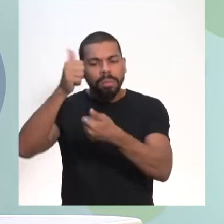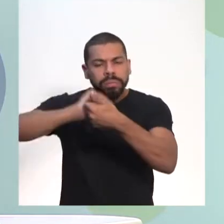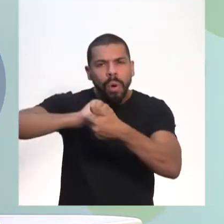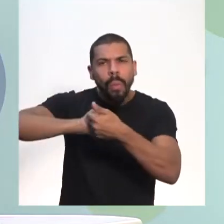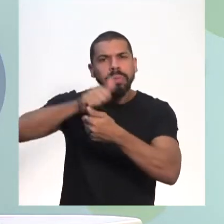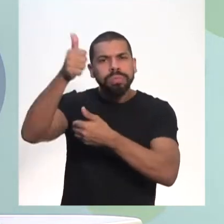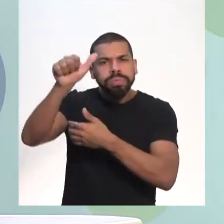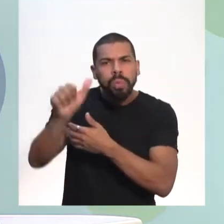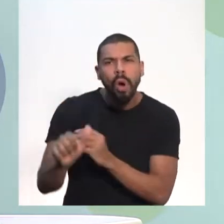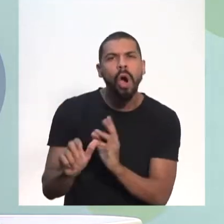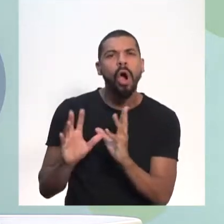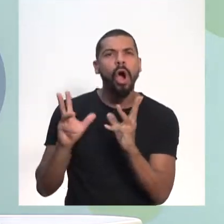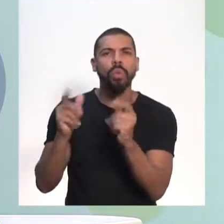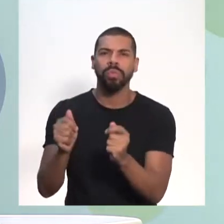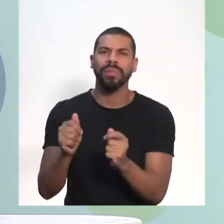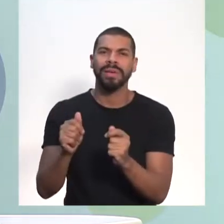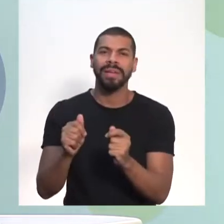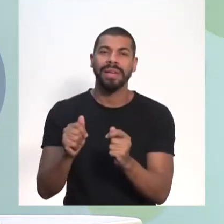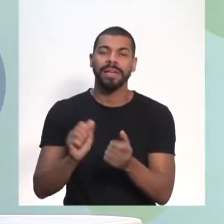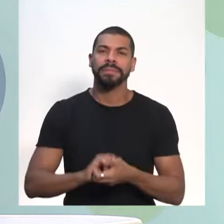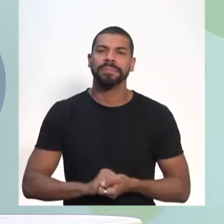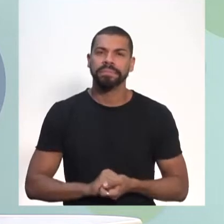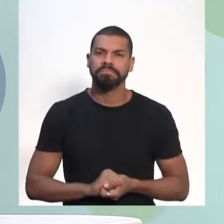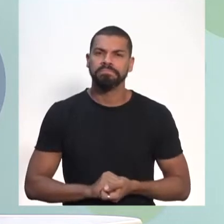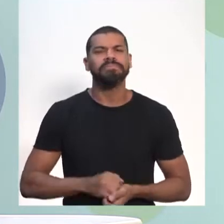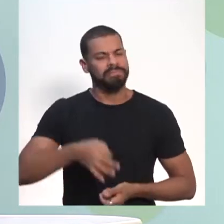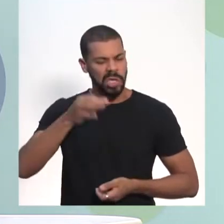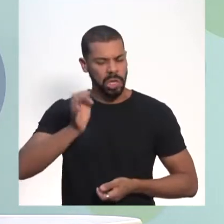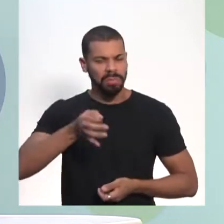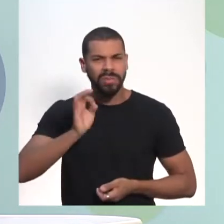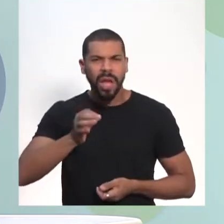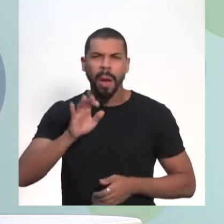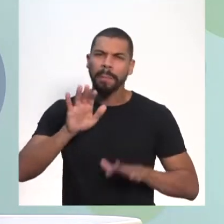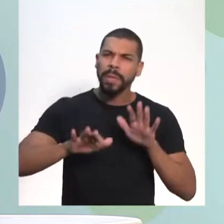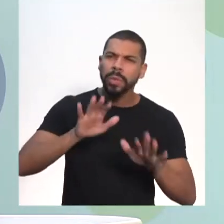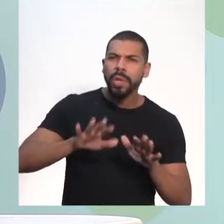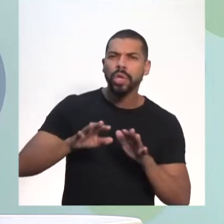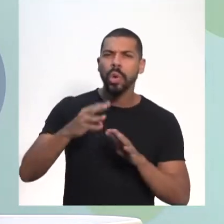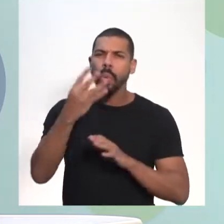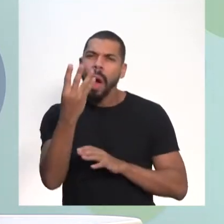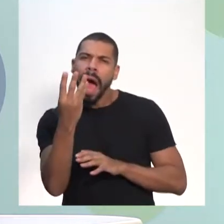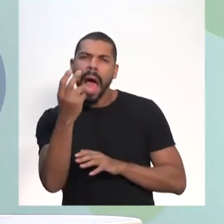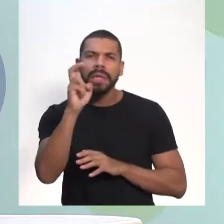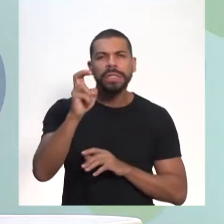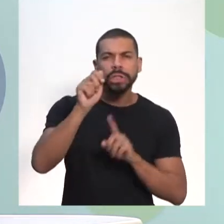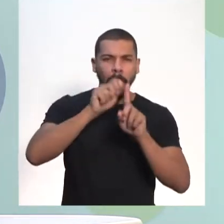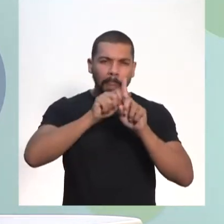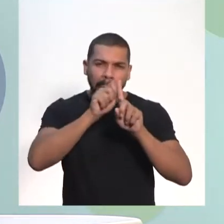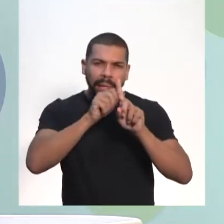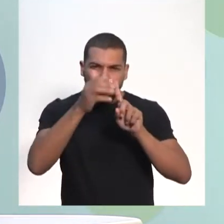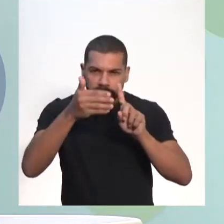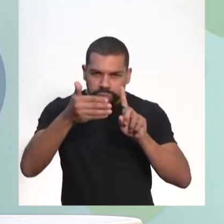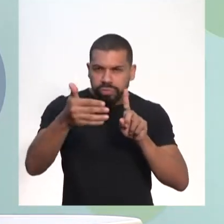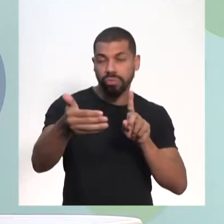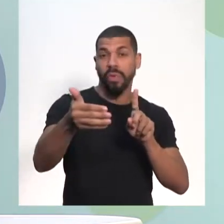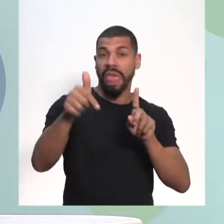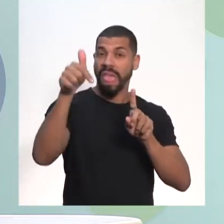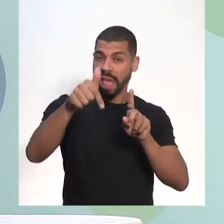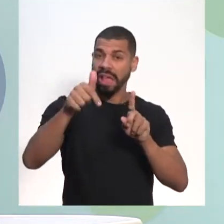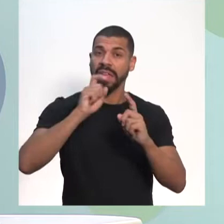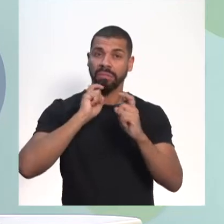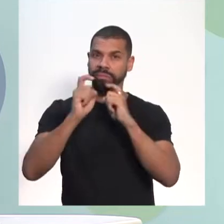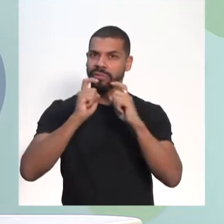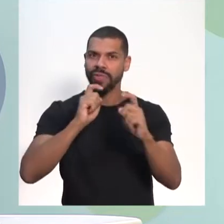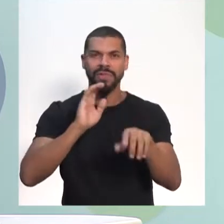um processo, não tenho dúvidas de que daqui 4, 5 meses, esse espaço vai